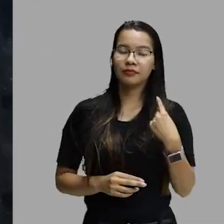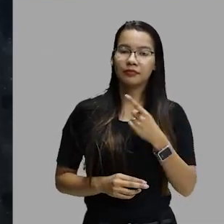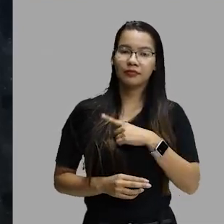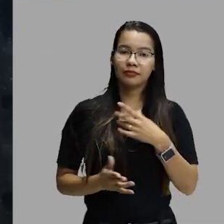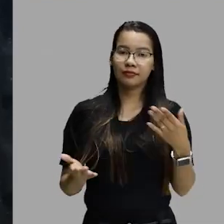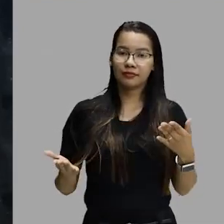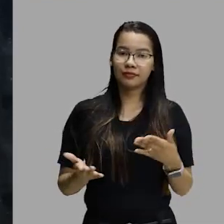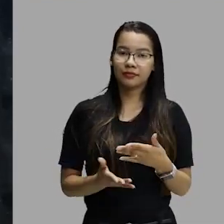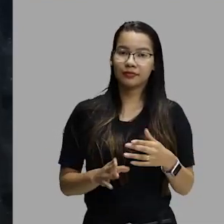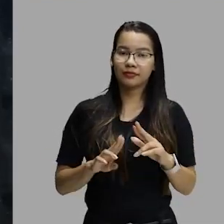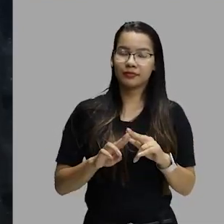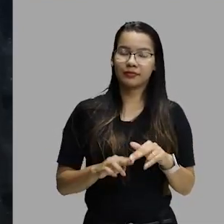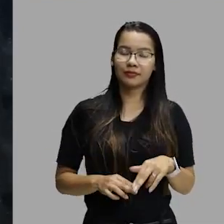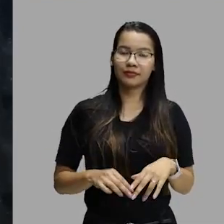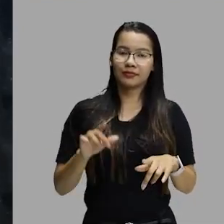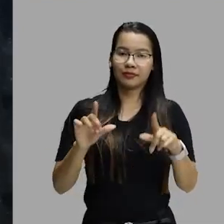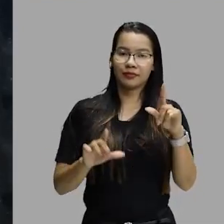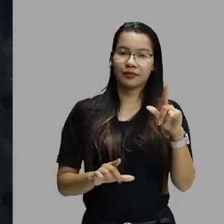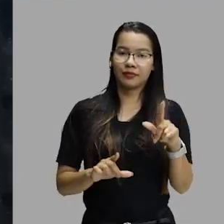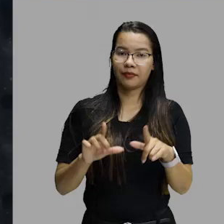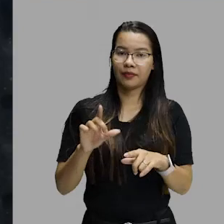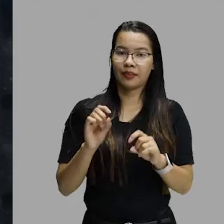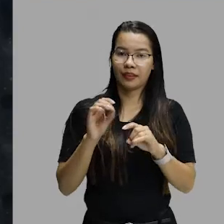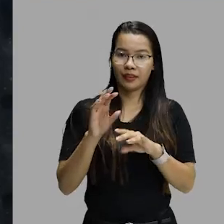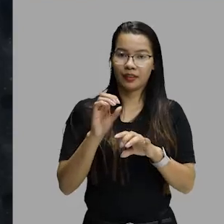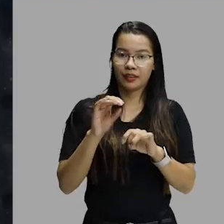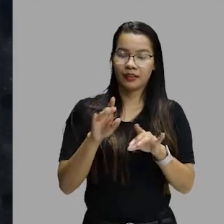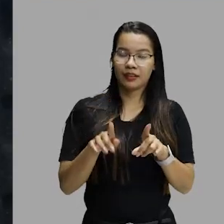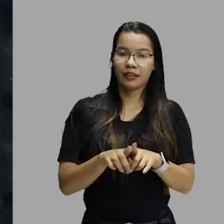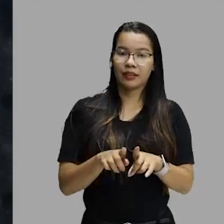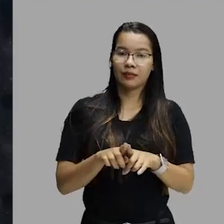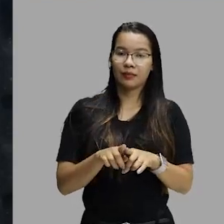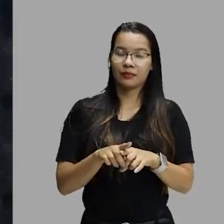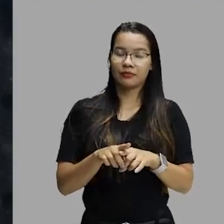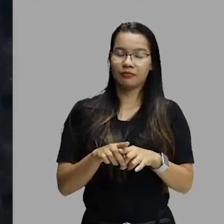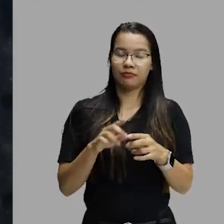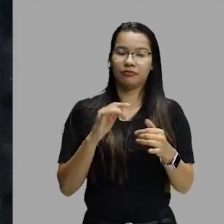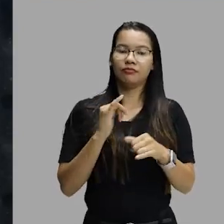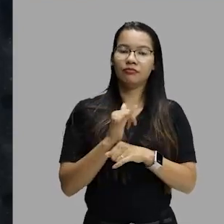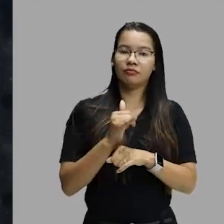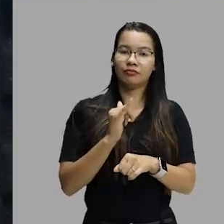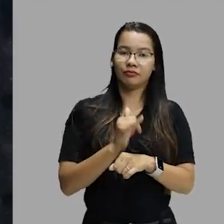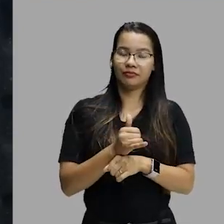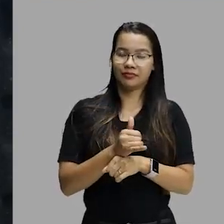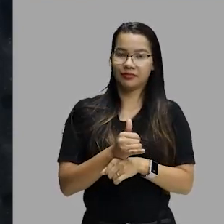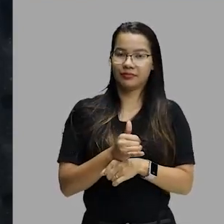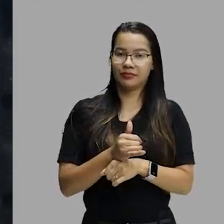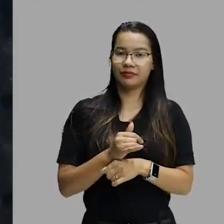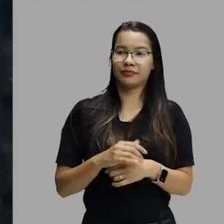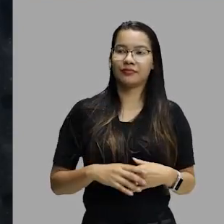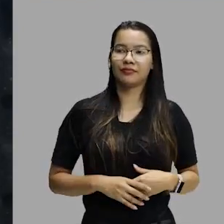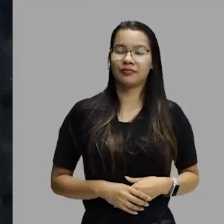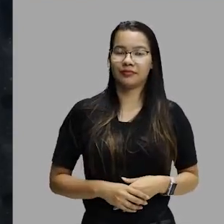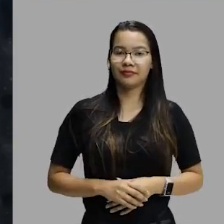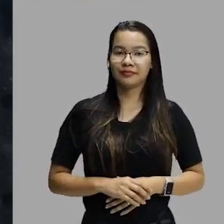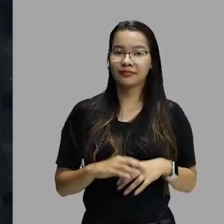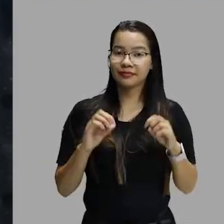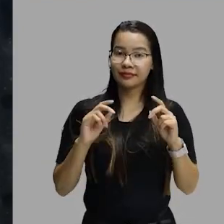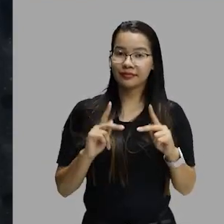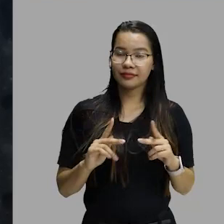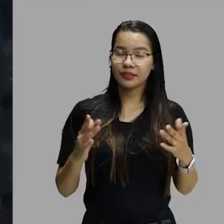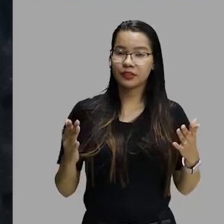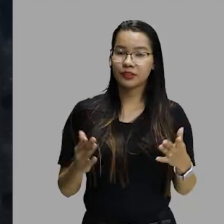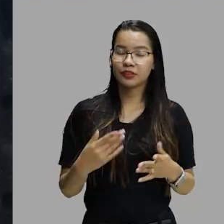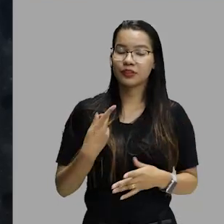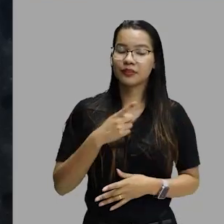está por aqui, pela TV Educação, pela plataforma Gonçalves Dias e no YouTube, no canal da Seduc, tá certo?